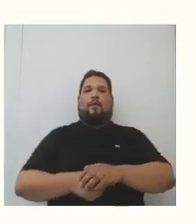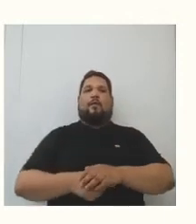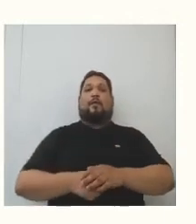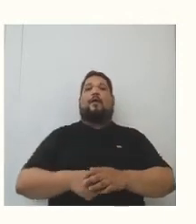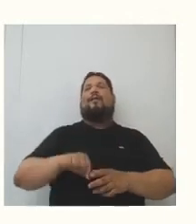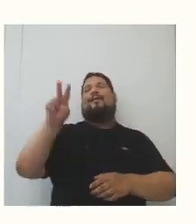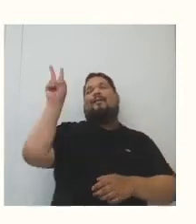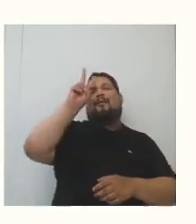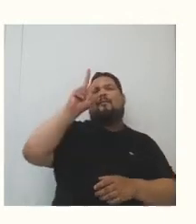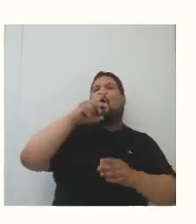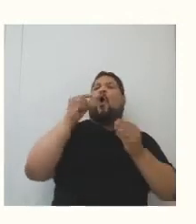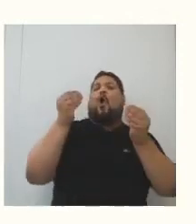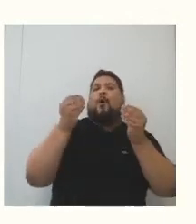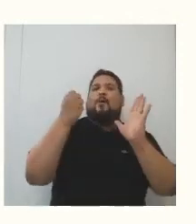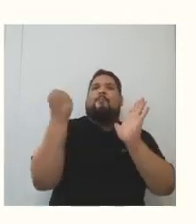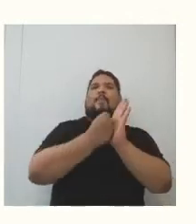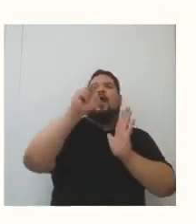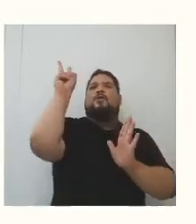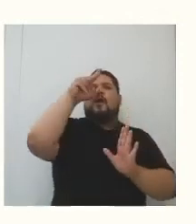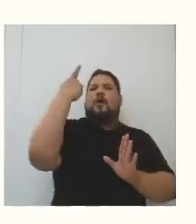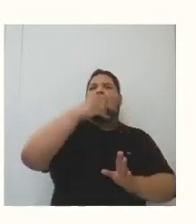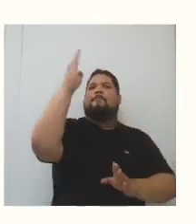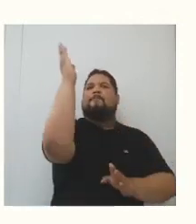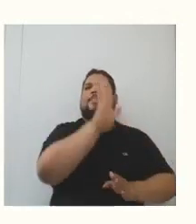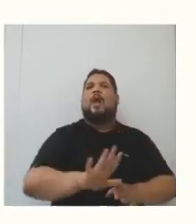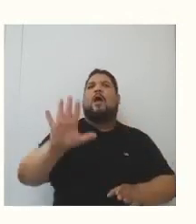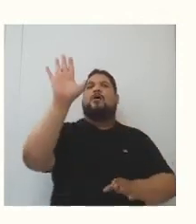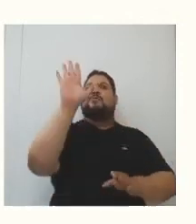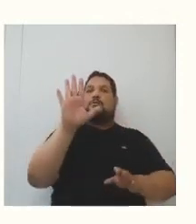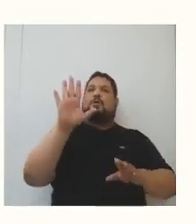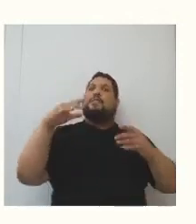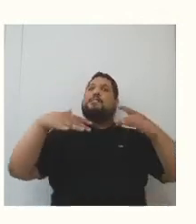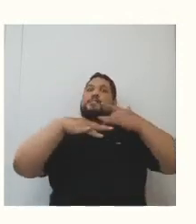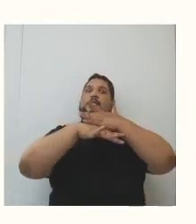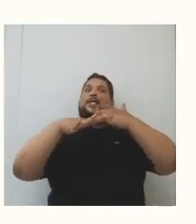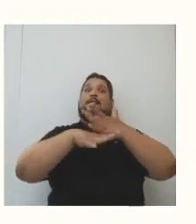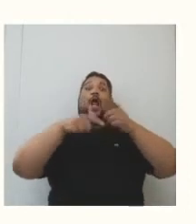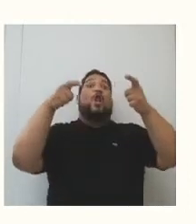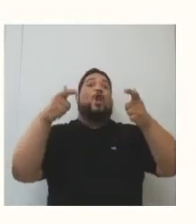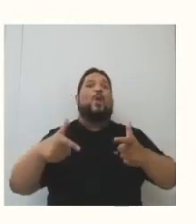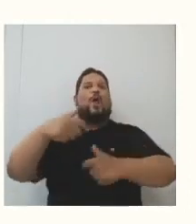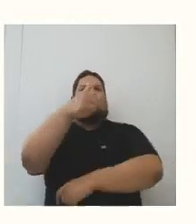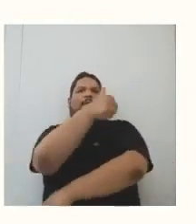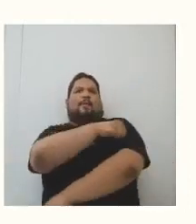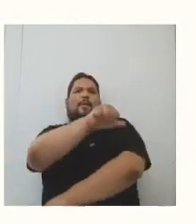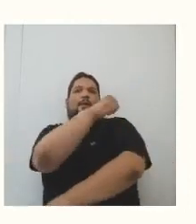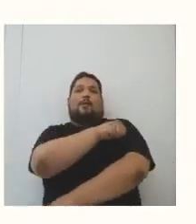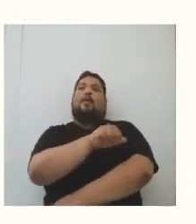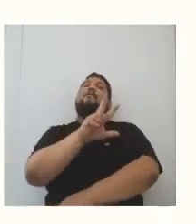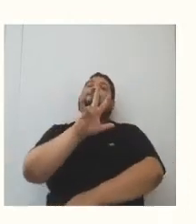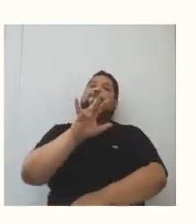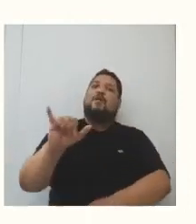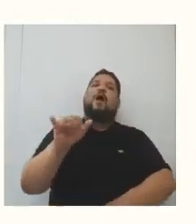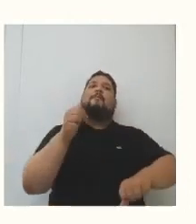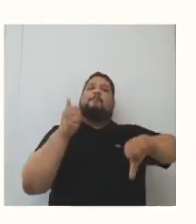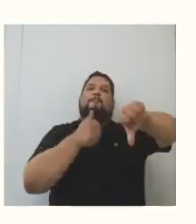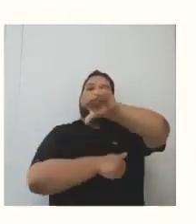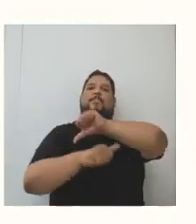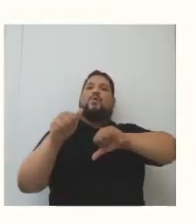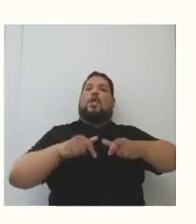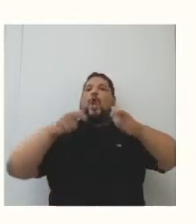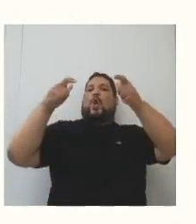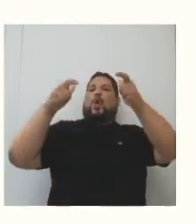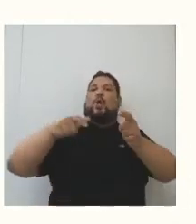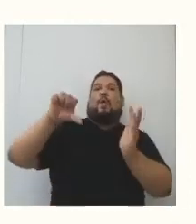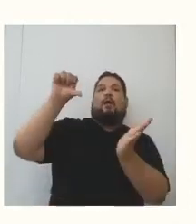já imaginou que um dia o Brasil, né, e a cidade do Rio de Janeiro, um dia viria a se tornar a